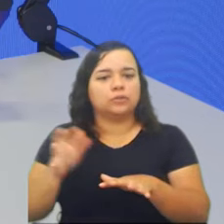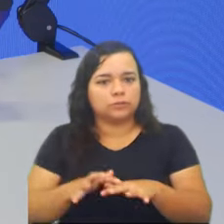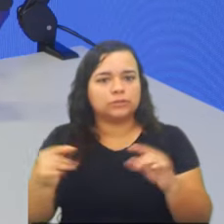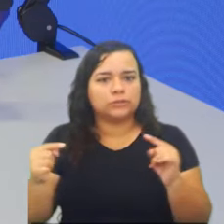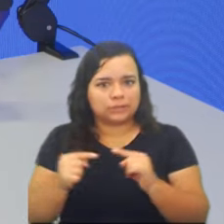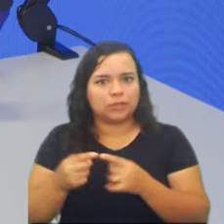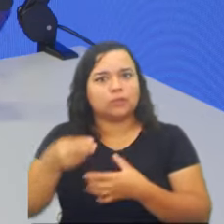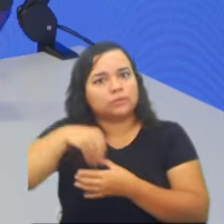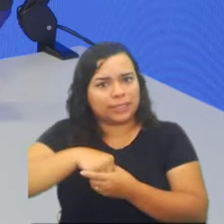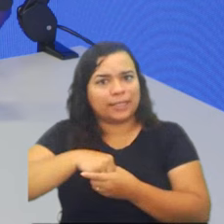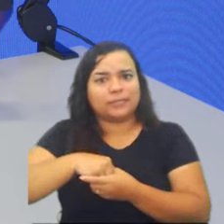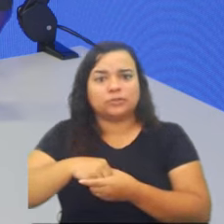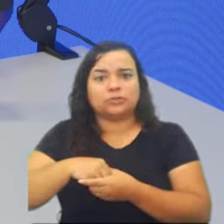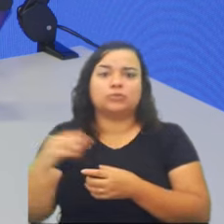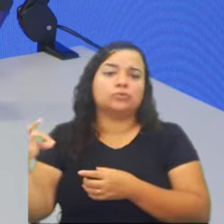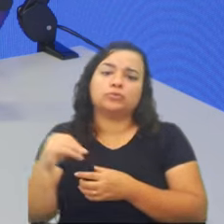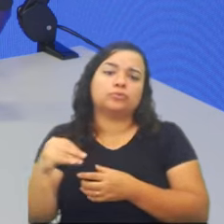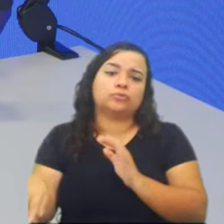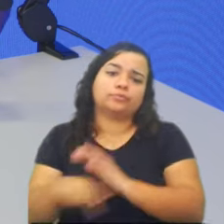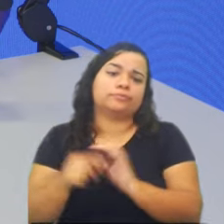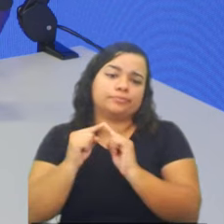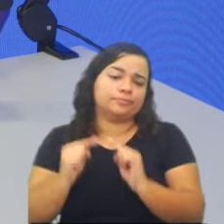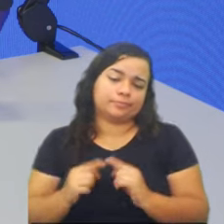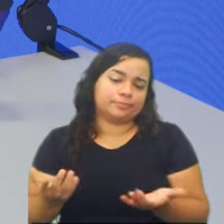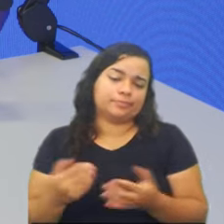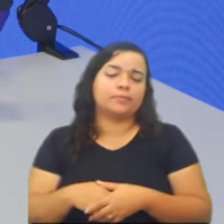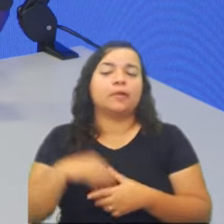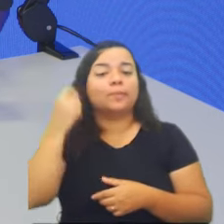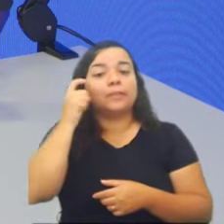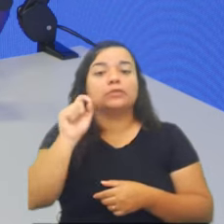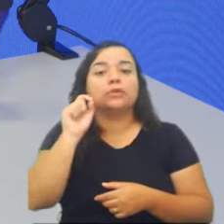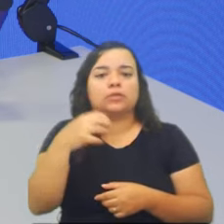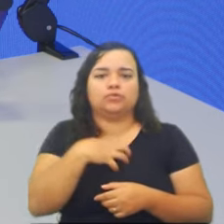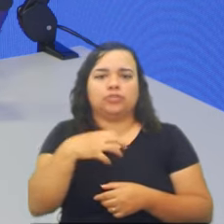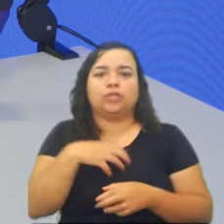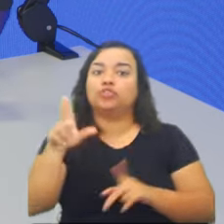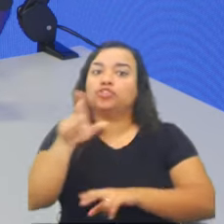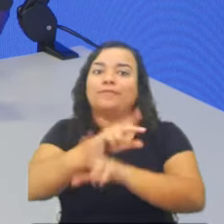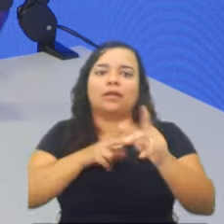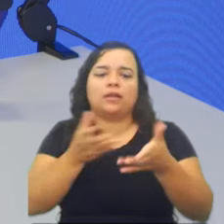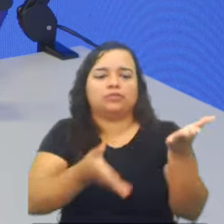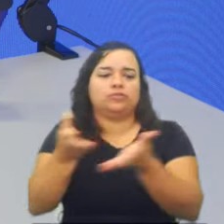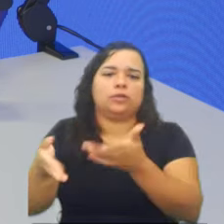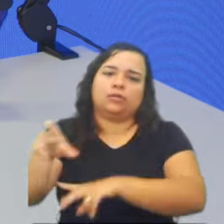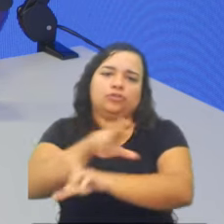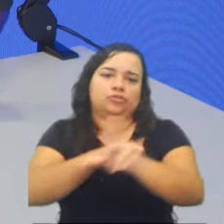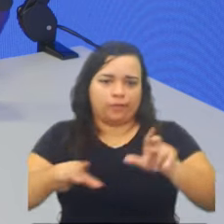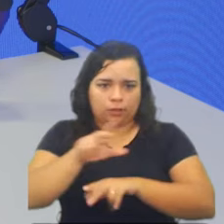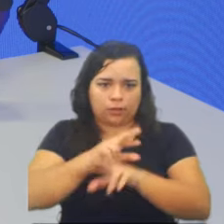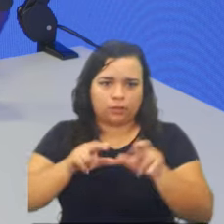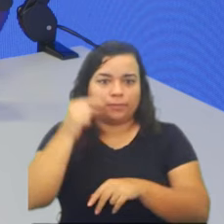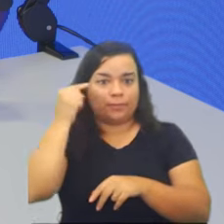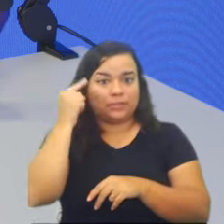e o resto faz parte então o que eu penso Equidade é a forma diferente de tratar as diferenças Então se a gente pensasse numa